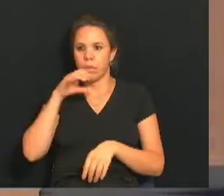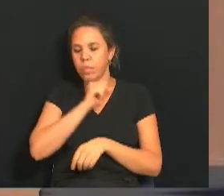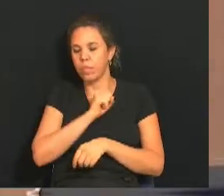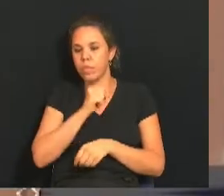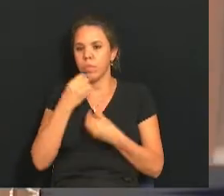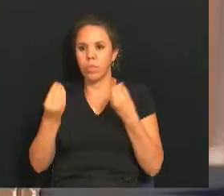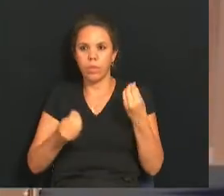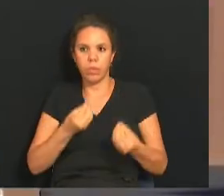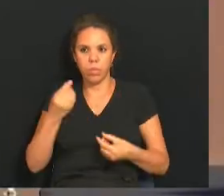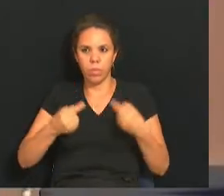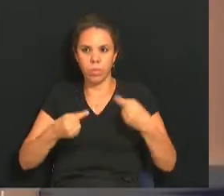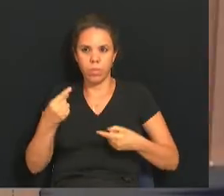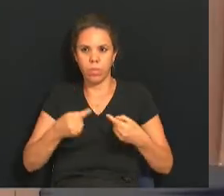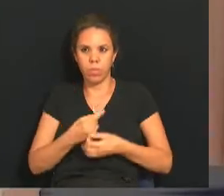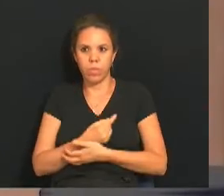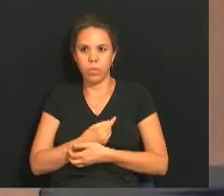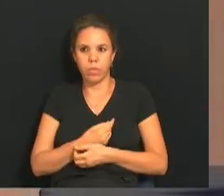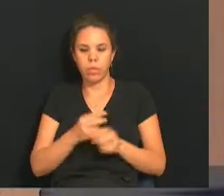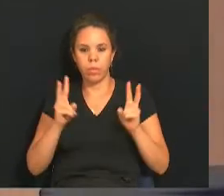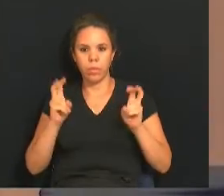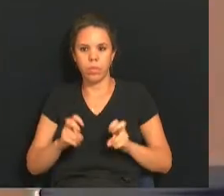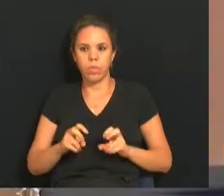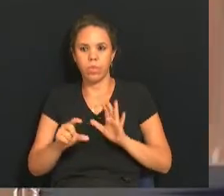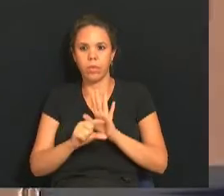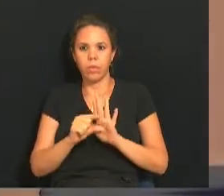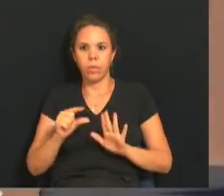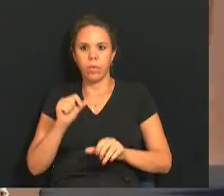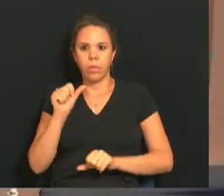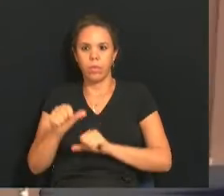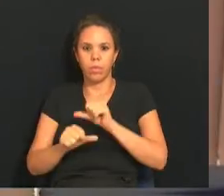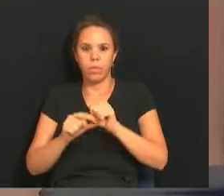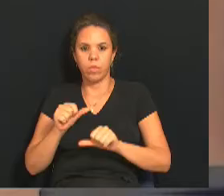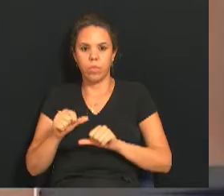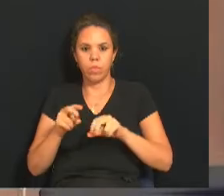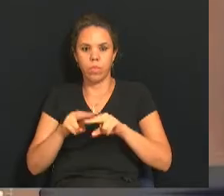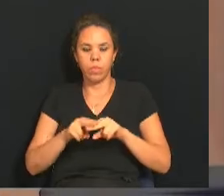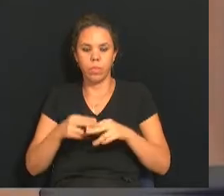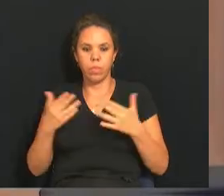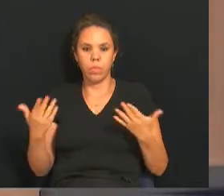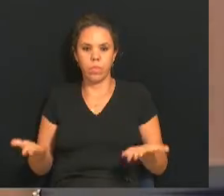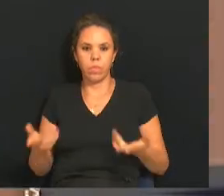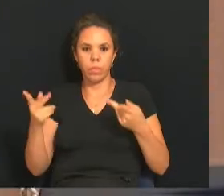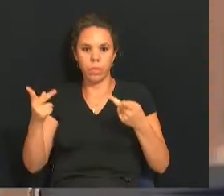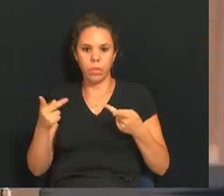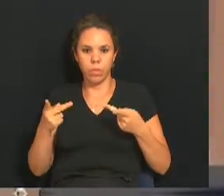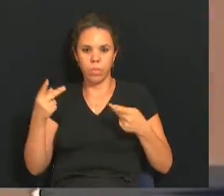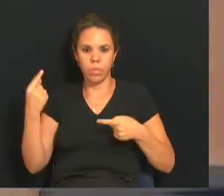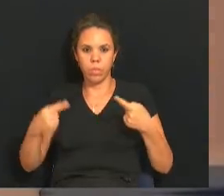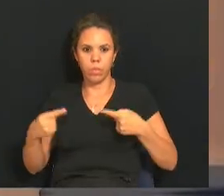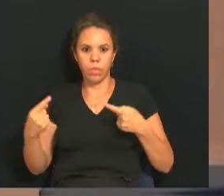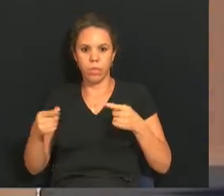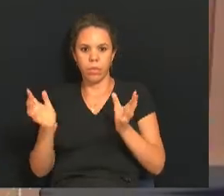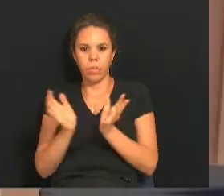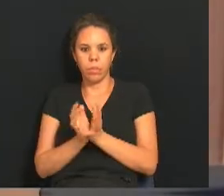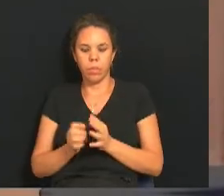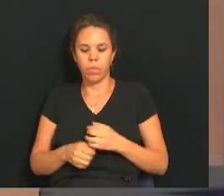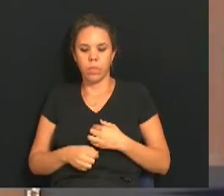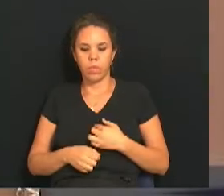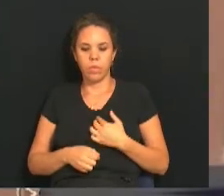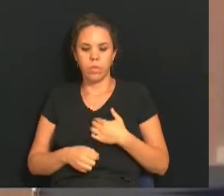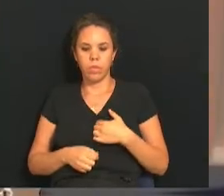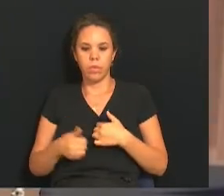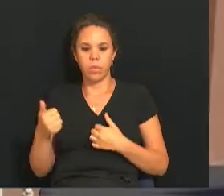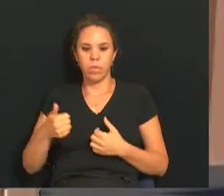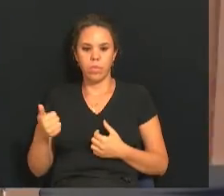também a discussão sobre possibilidade de emendas, de mudanças, e por isso que nós chamamos o debate aqui para a comissão. Então, esse é o primeiro ponto